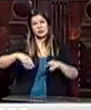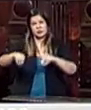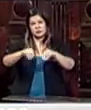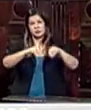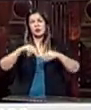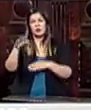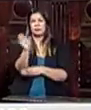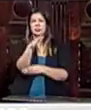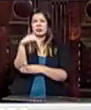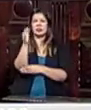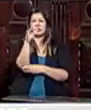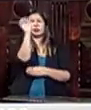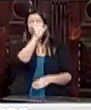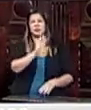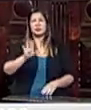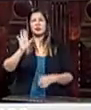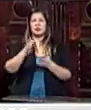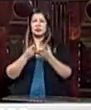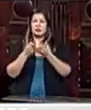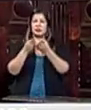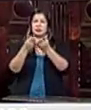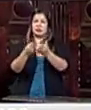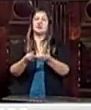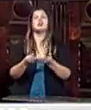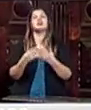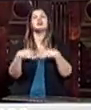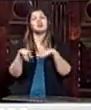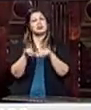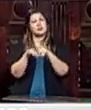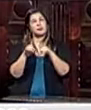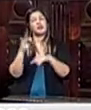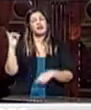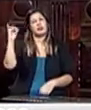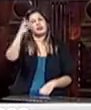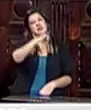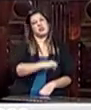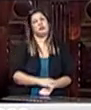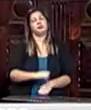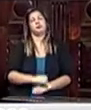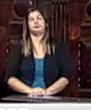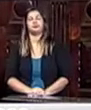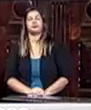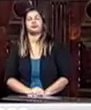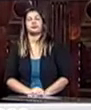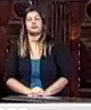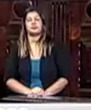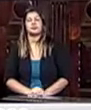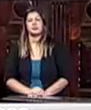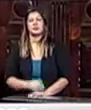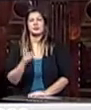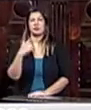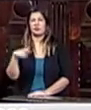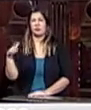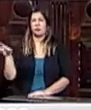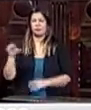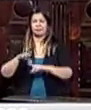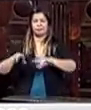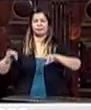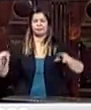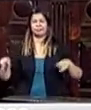bandeira nacional na navegação de cabotagem e na aviação de cabotagem, e outros